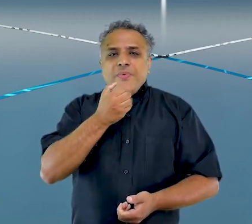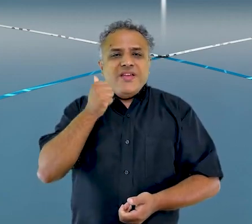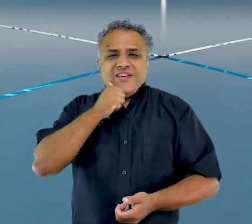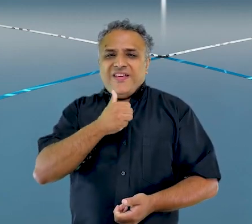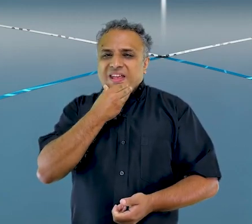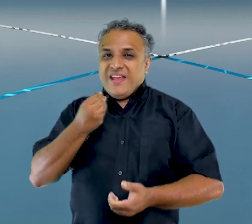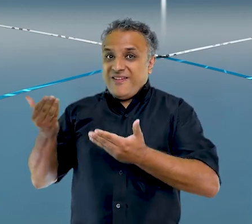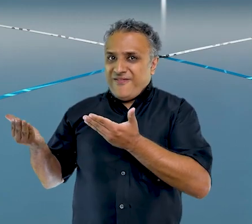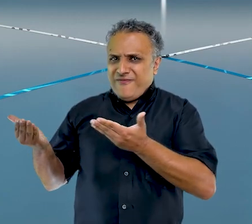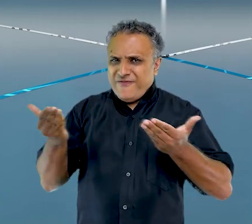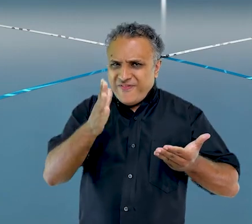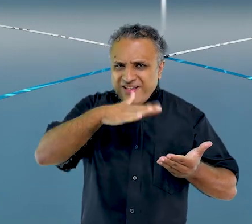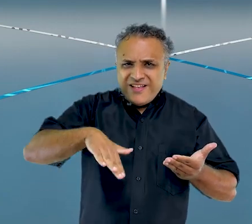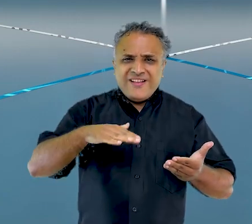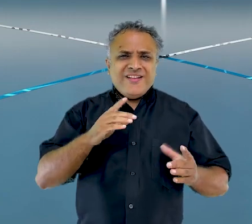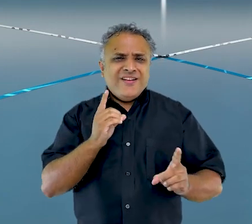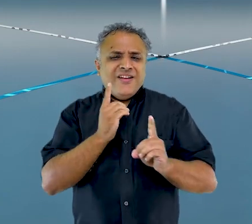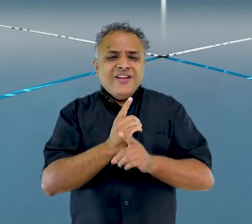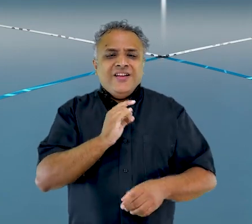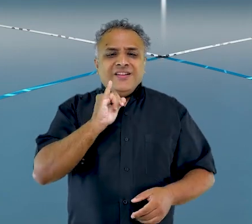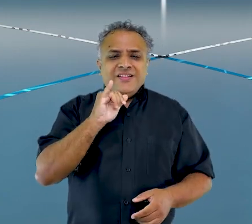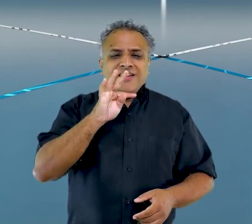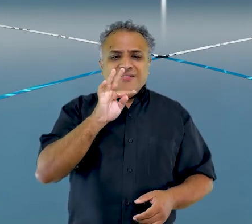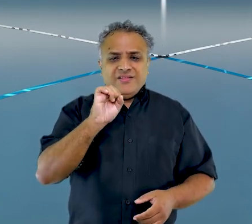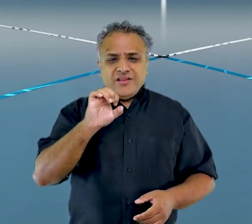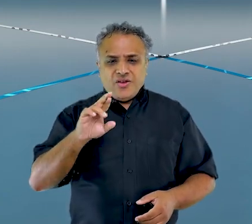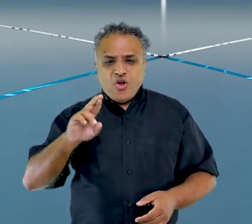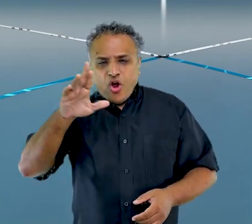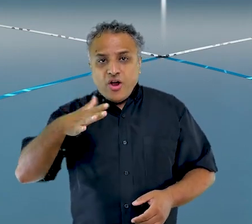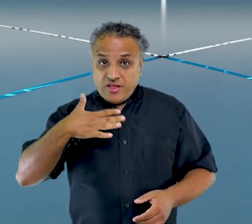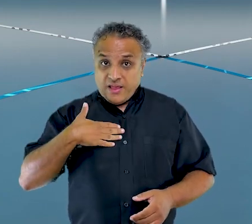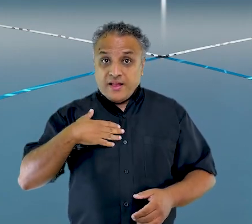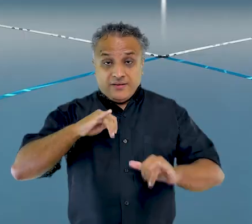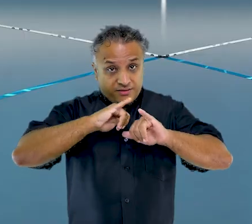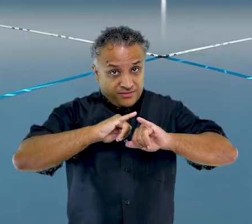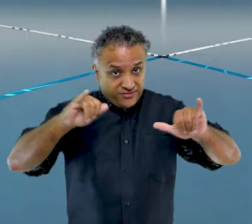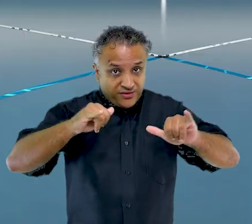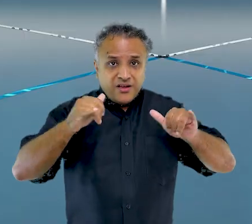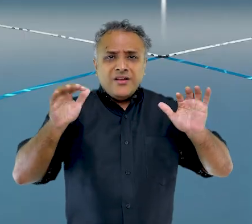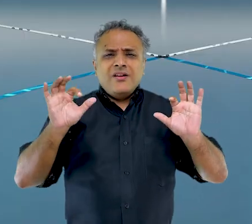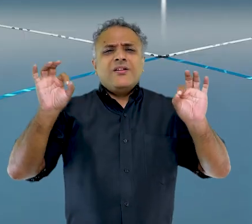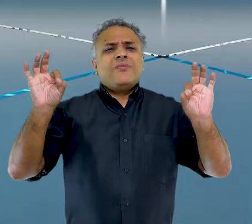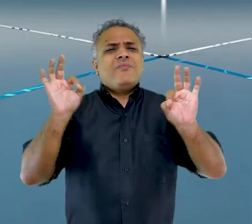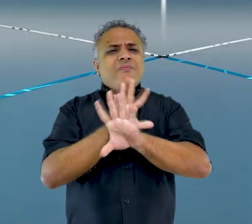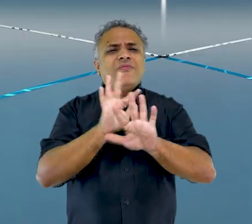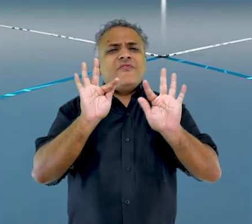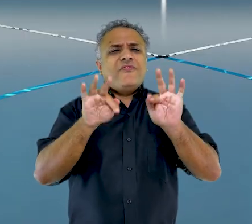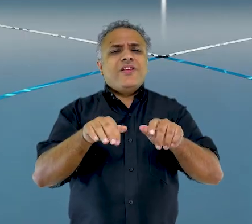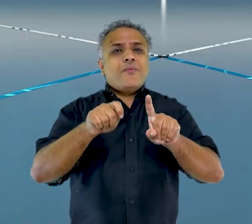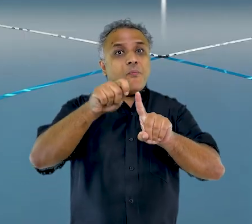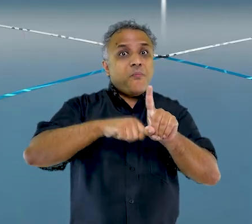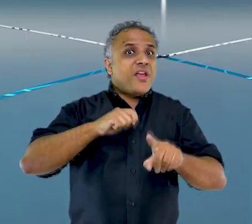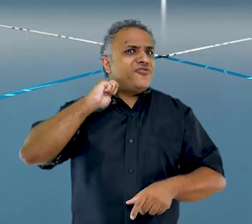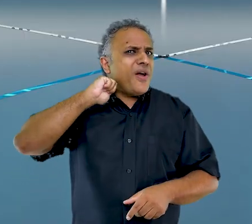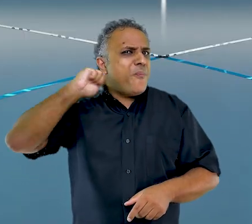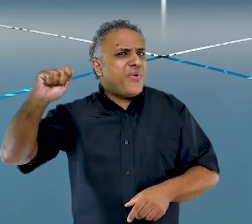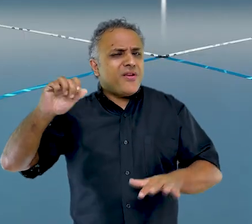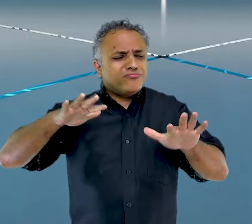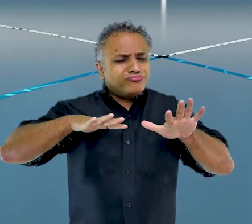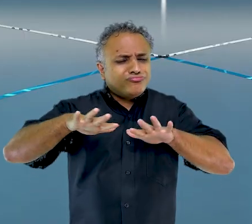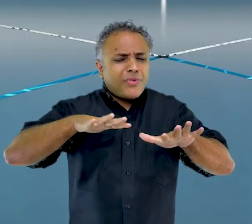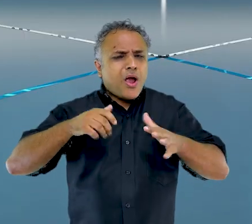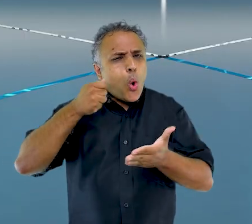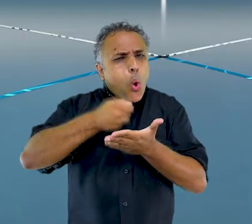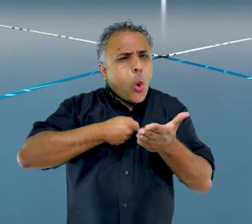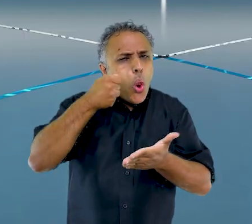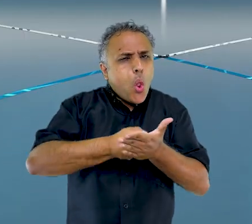Sejam bem-vindos e bem-vindas ao Inteiro Teor. Nesta edição, encerrando o mês de abril, um mês de mobilização e luta